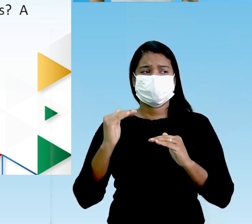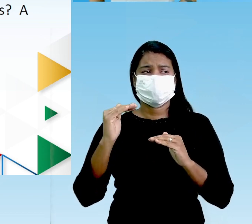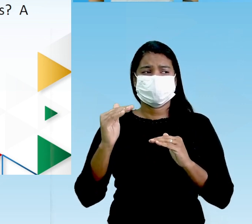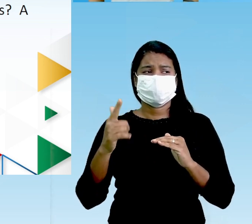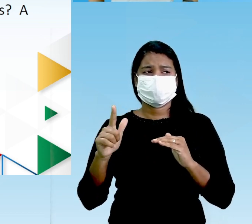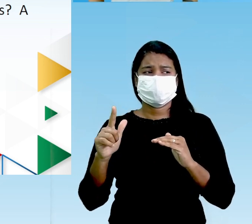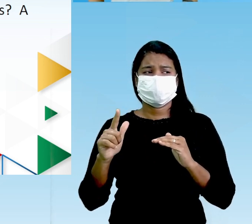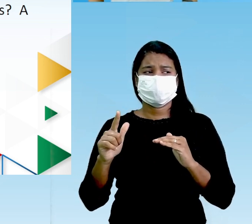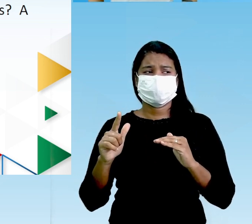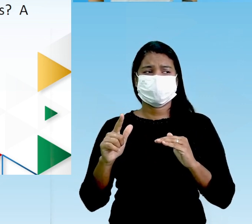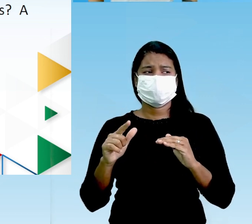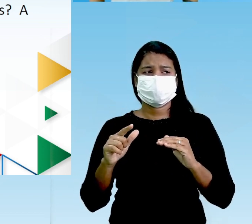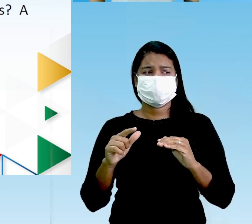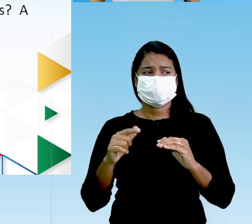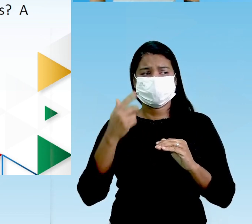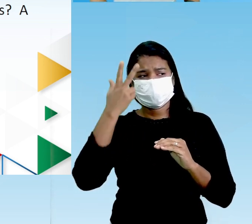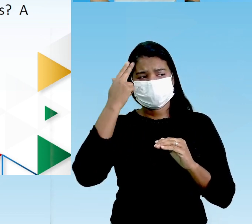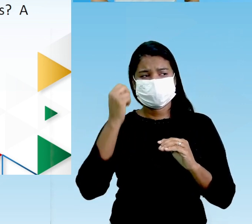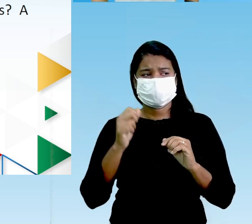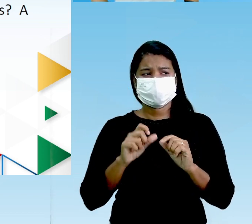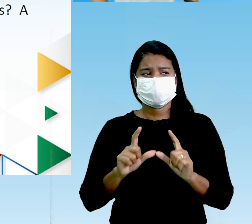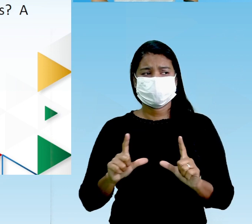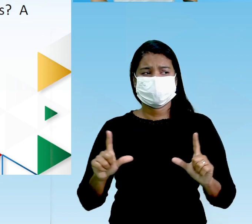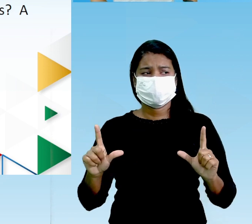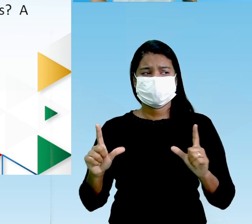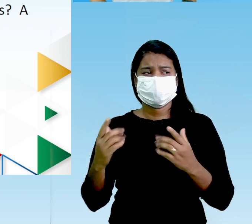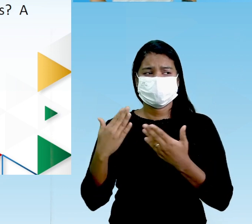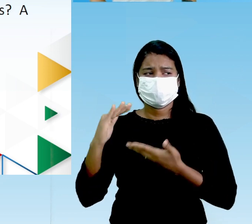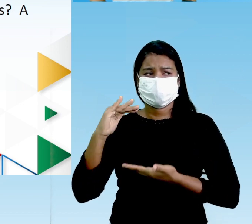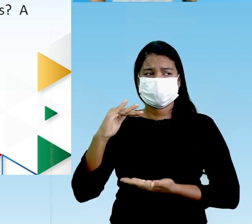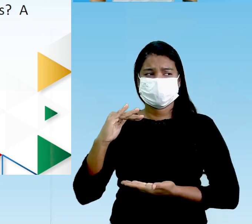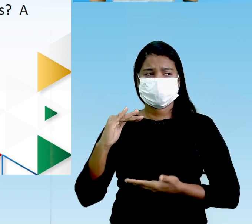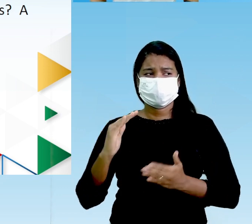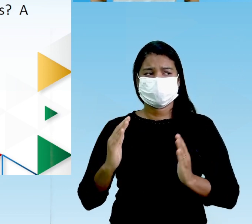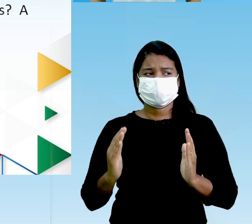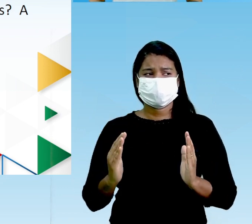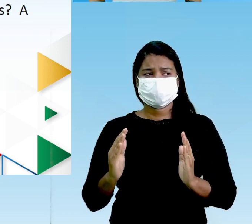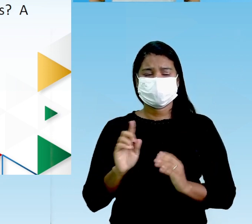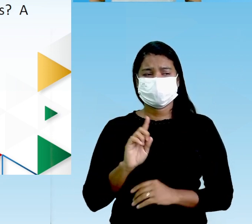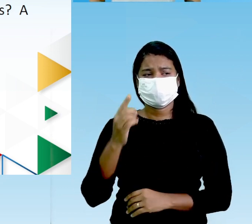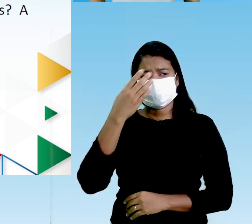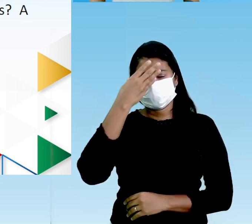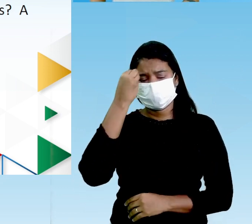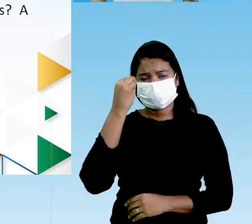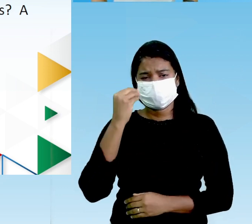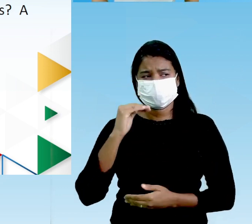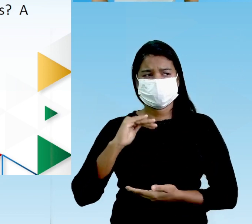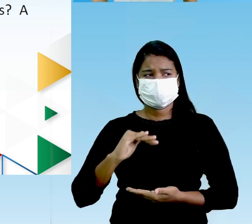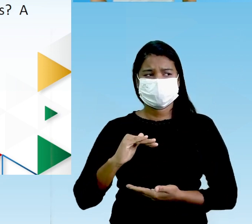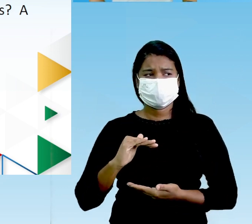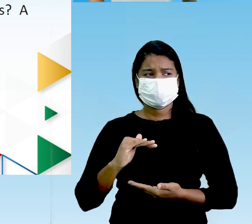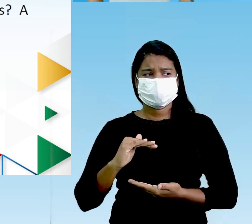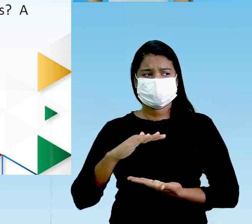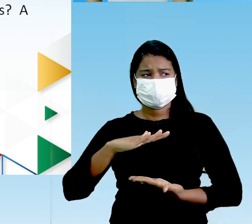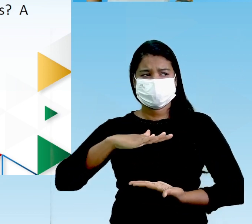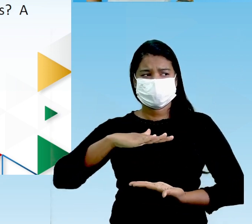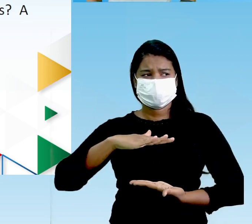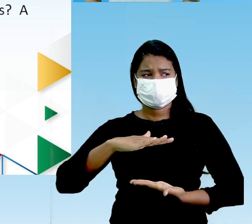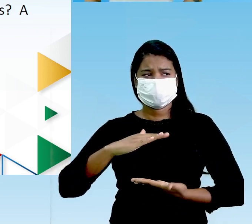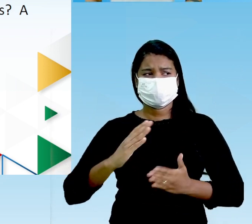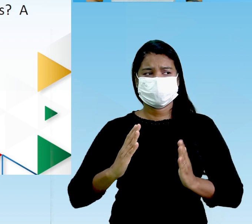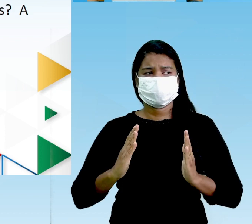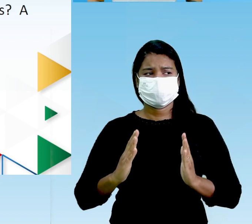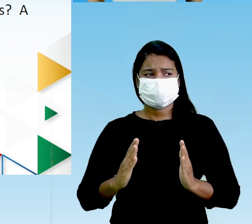da mesma grandeza, tá? Então, comparado na caixa, não esquece disso, tá bom? Por exemplo, quantas vezes a